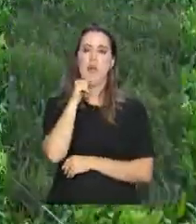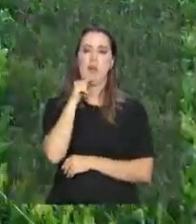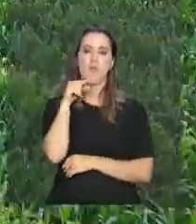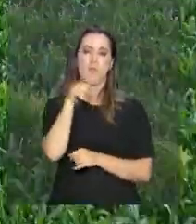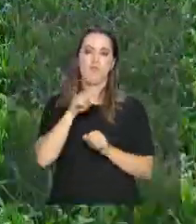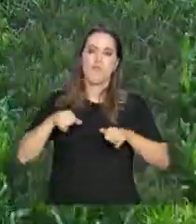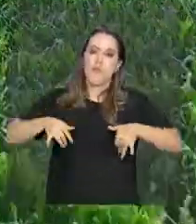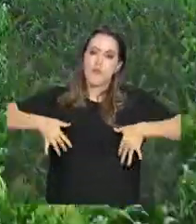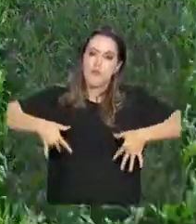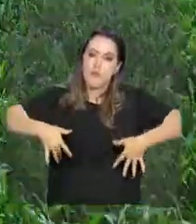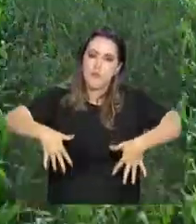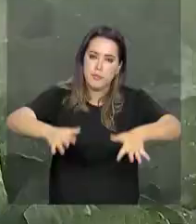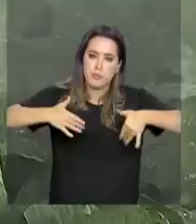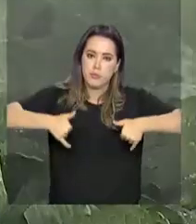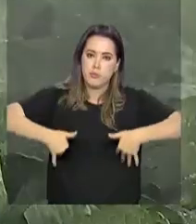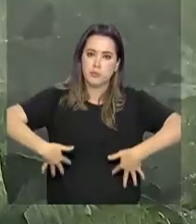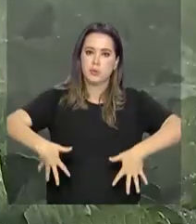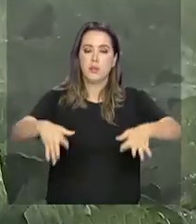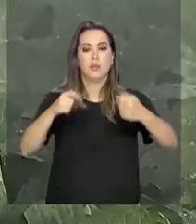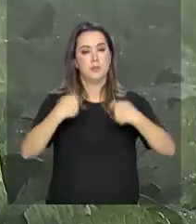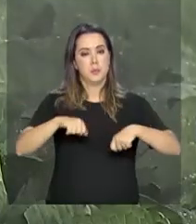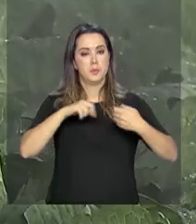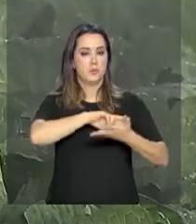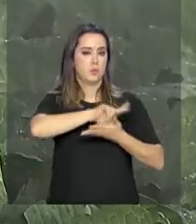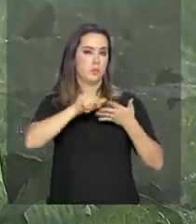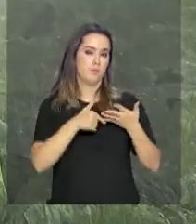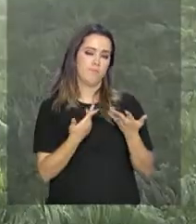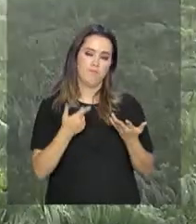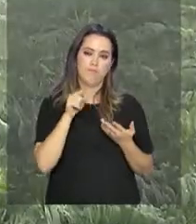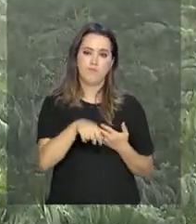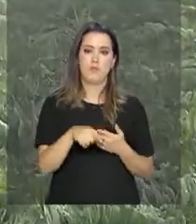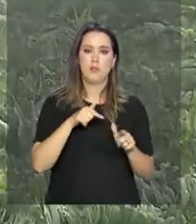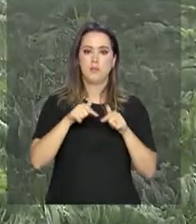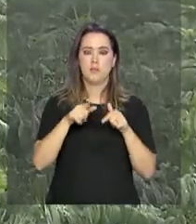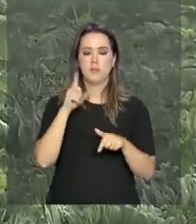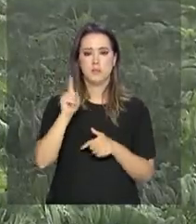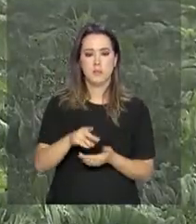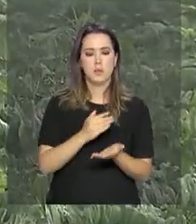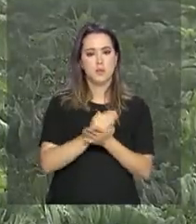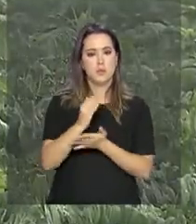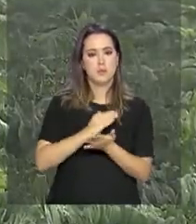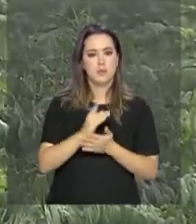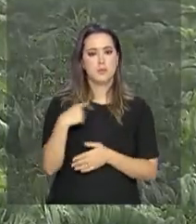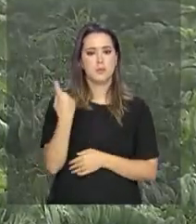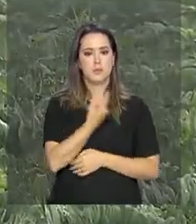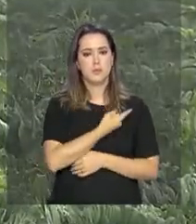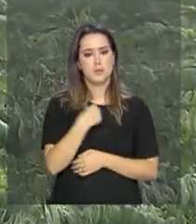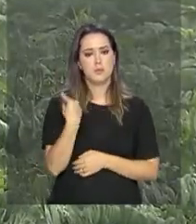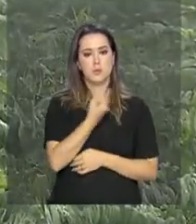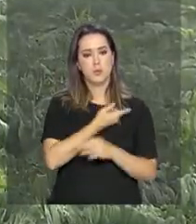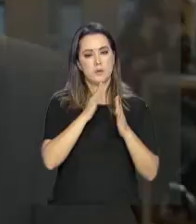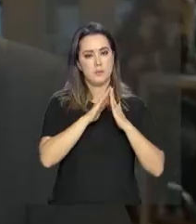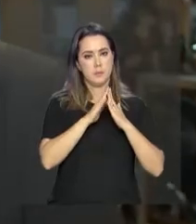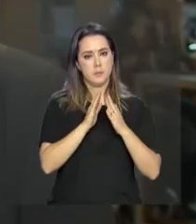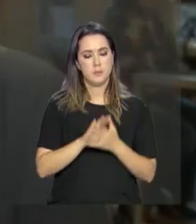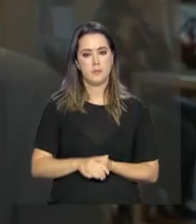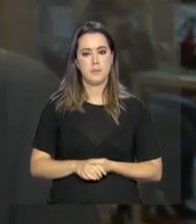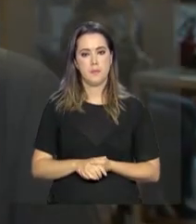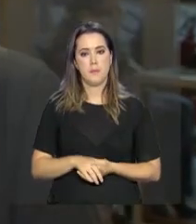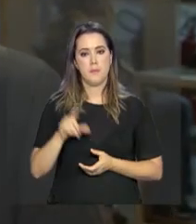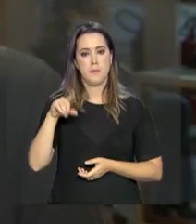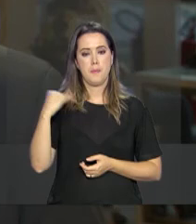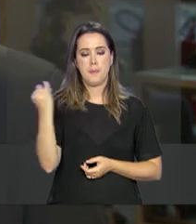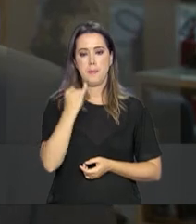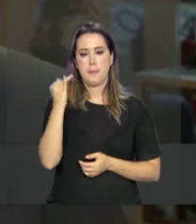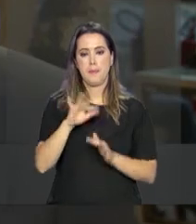irrigação, além de insumos necessários à produção. E essa tarefa pode começar por nós, em nossa casa. É importante que a